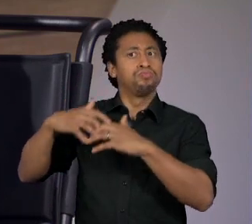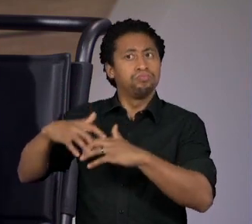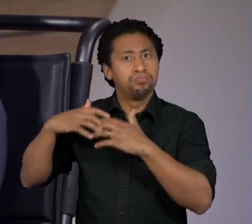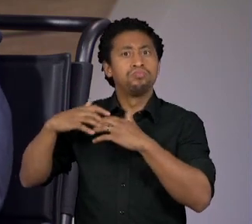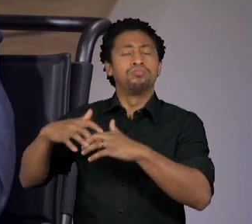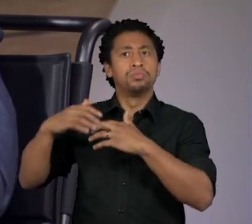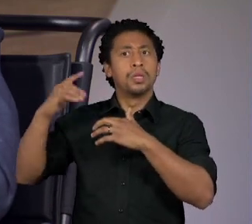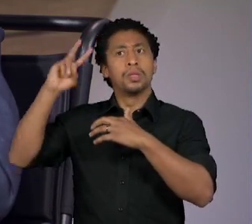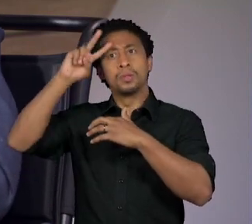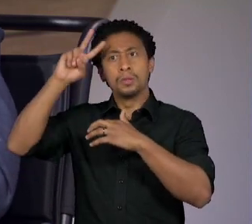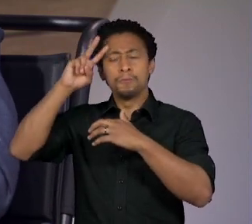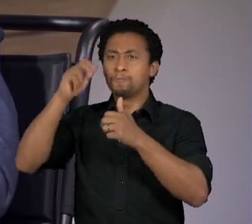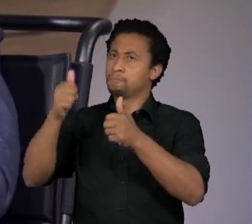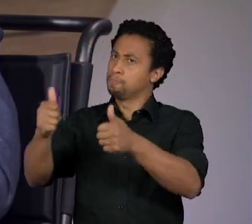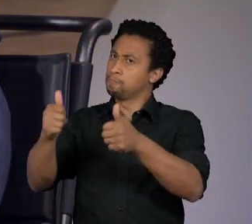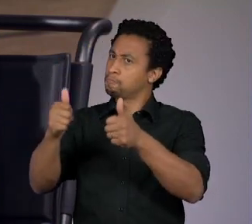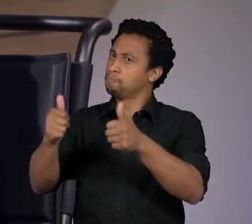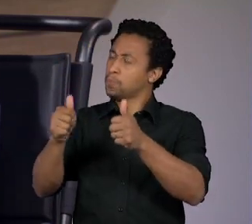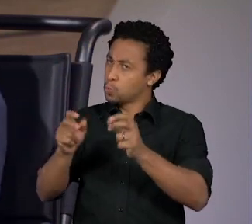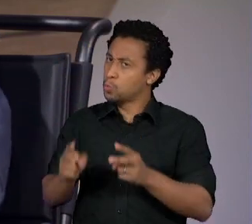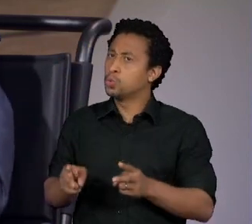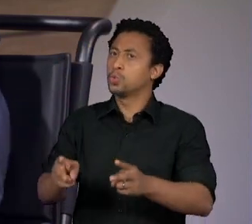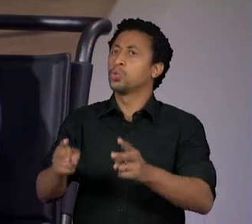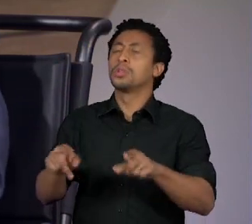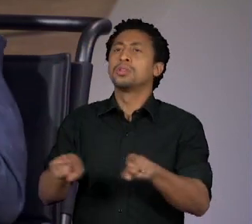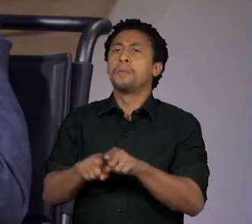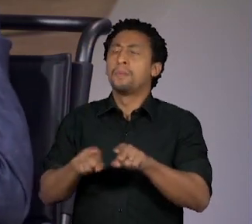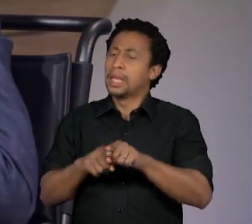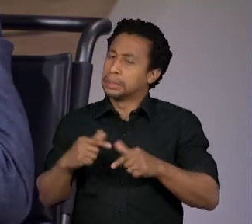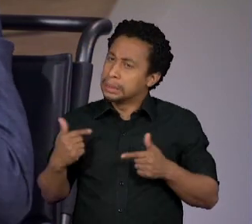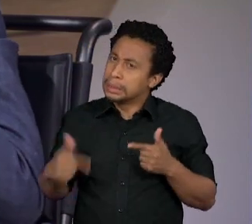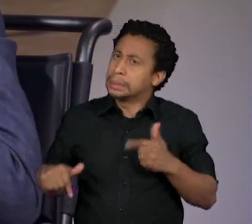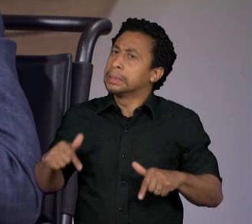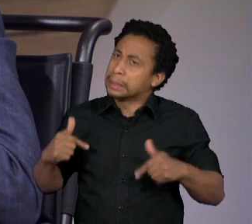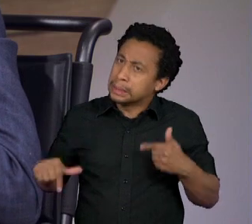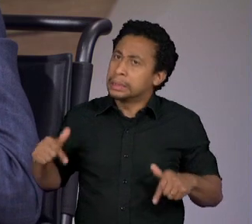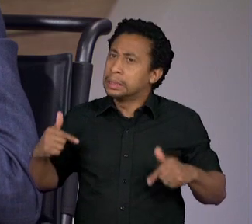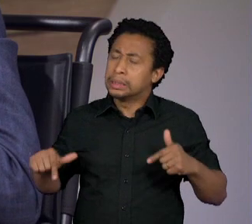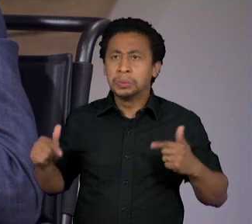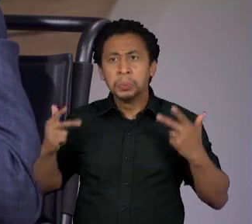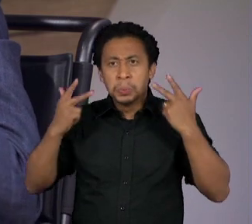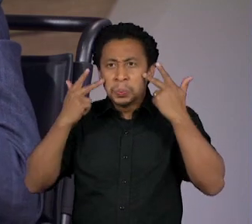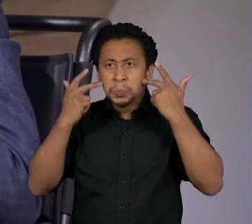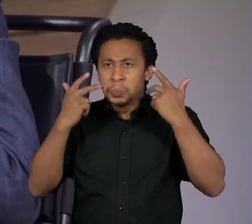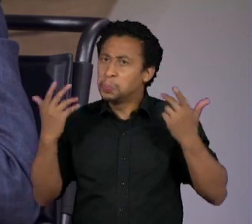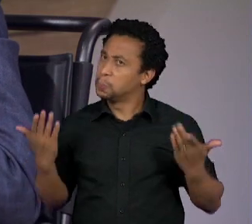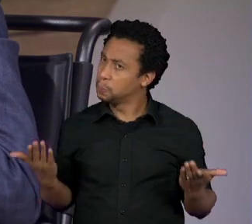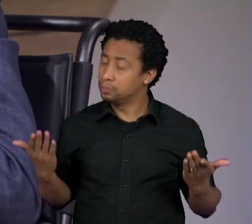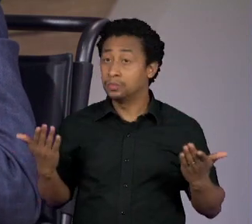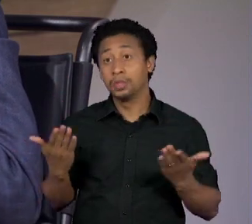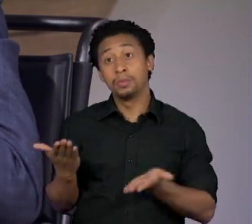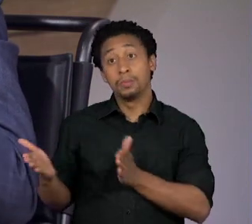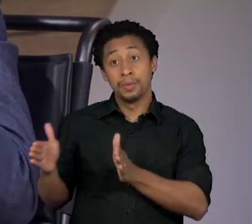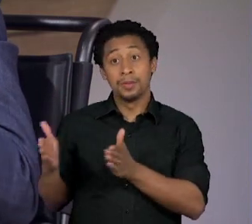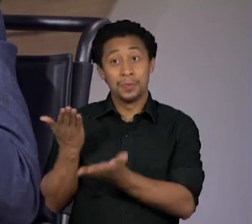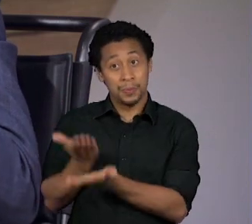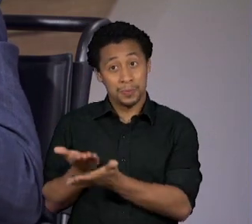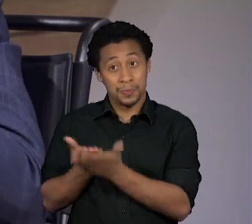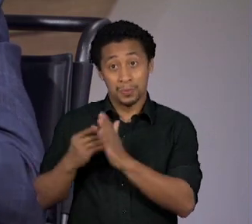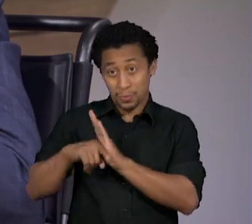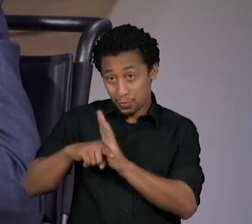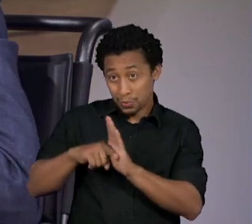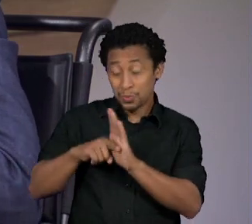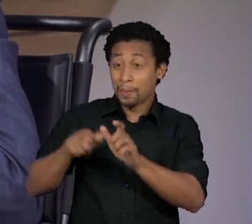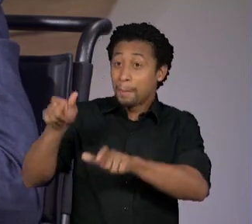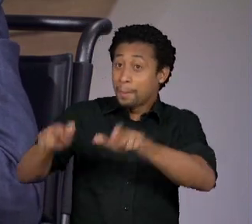excepcional e conseguiam manter a capacidade de trabalho. Então, nesse meu estudo, tínhamos pessoas de 80,